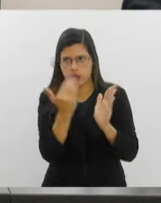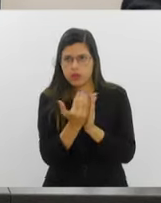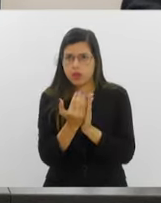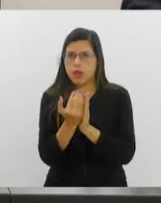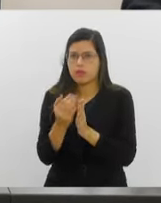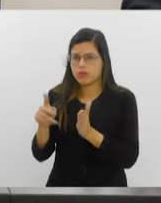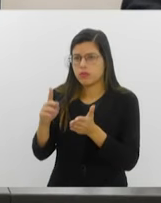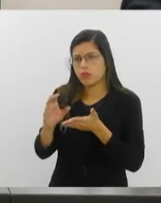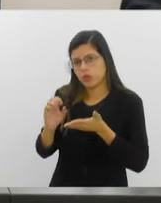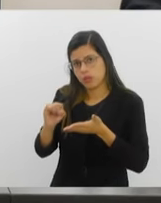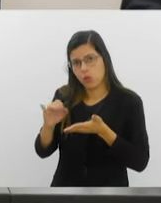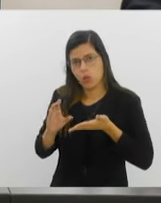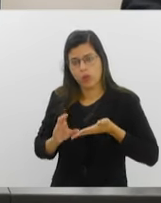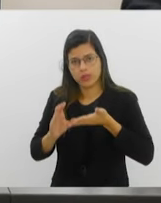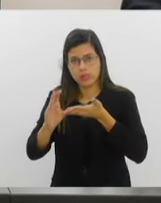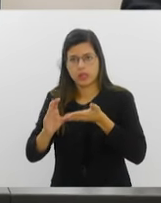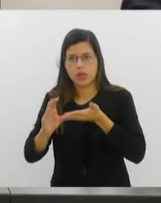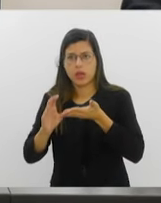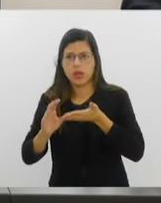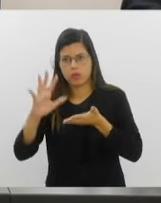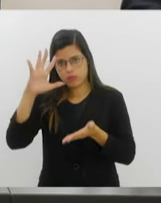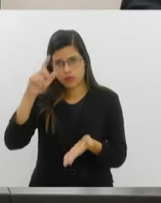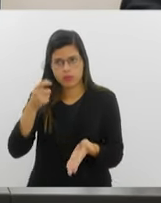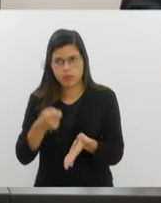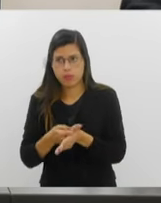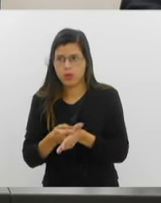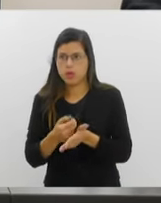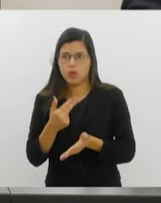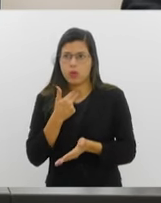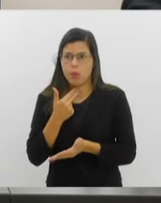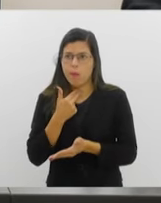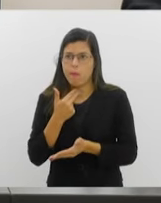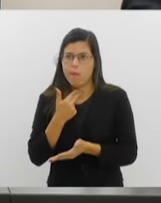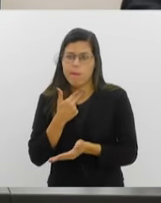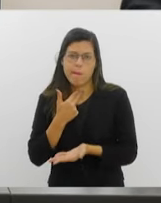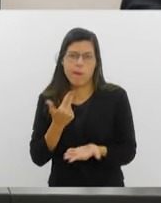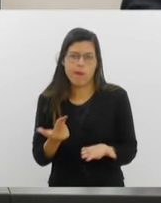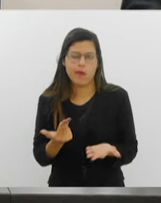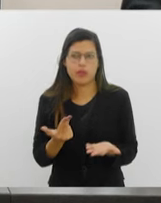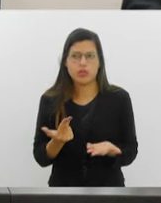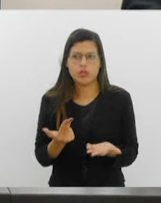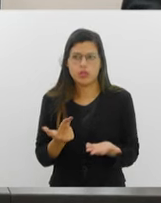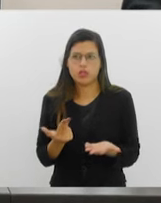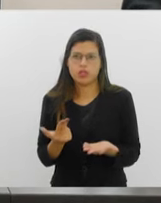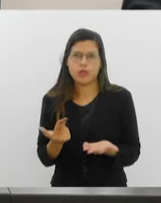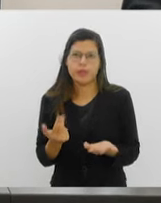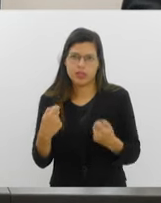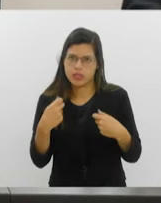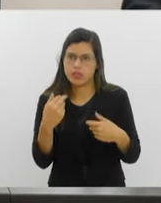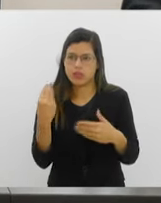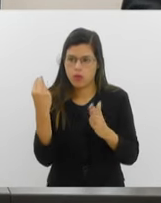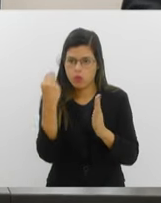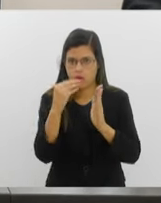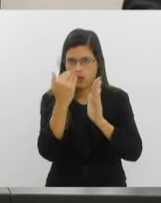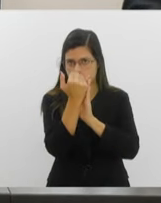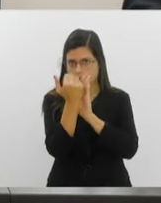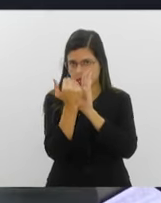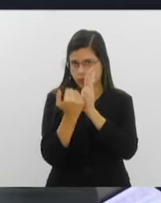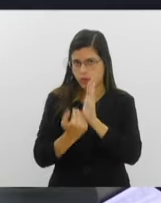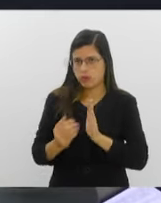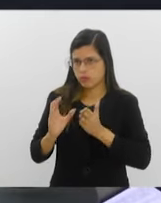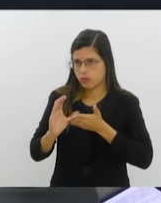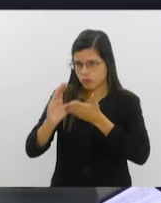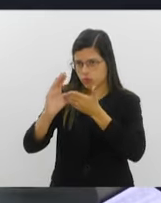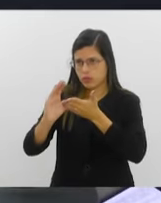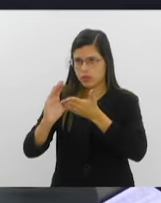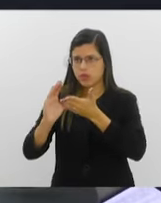aí o Conselho também não pode receber uma indicação de um deputado e não deliberar. Senhor presidente. Ele tem que obrigatoriamente incluir na pauta do Conselho. Discussão muito boa, eu me dou por vencido e